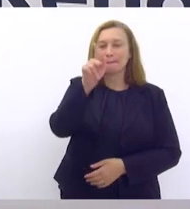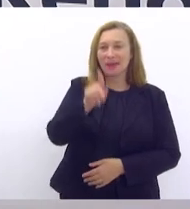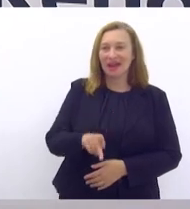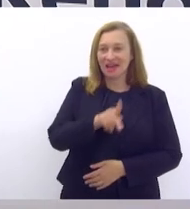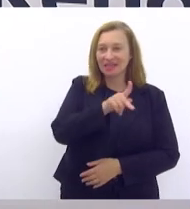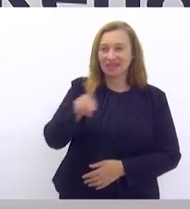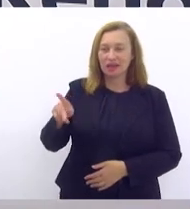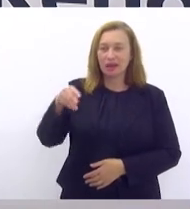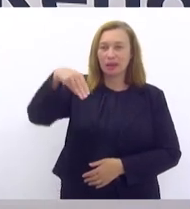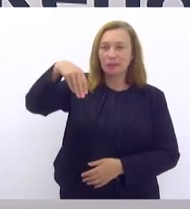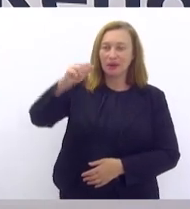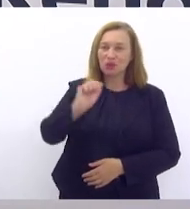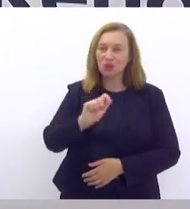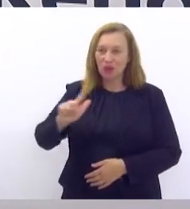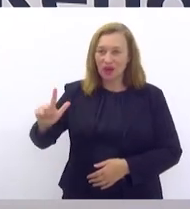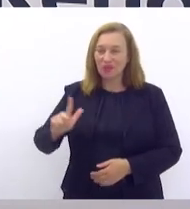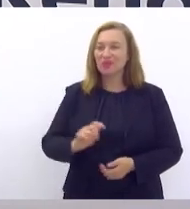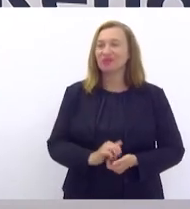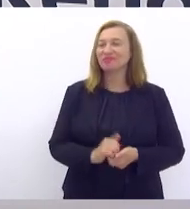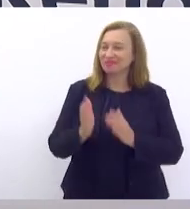Padre Manuel, por favor.